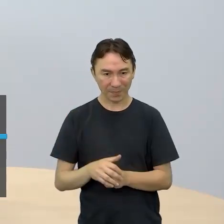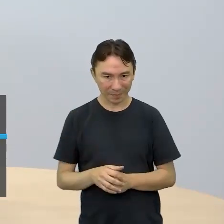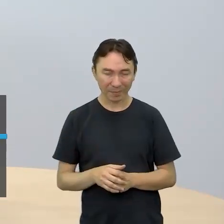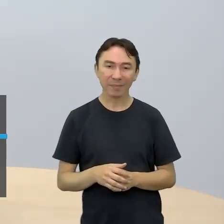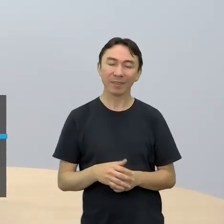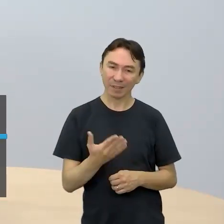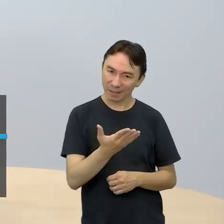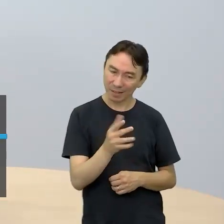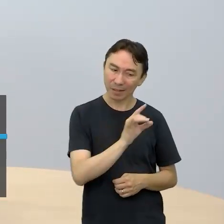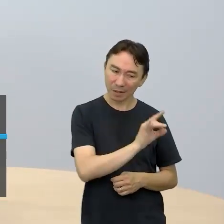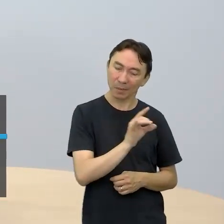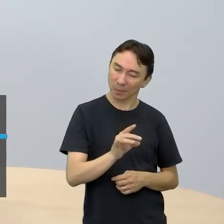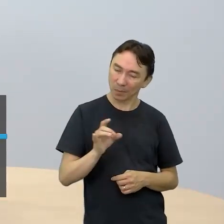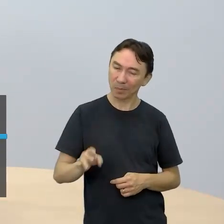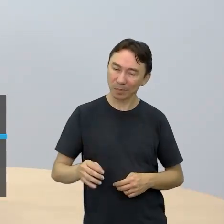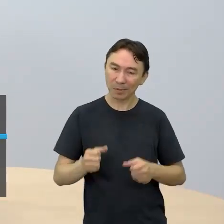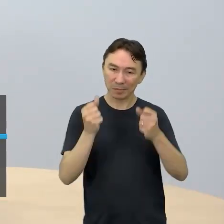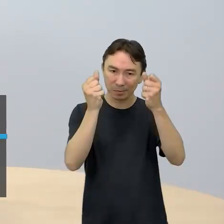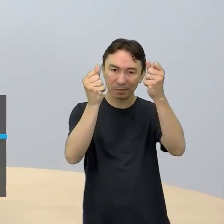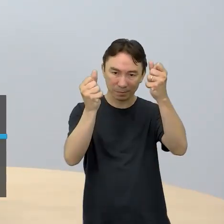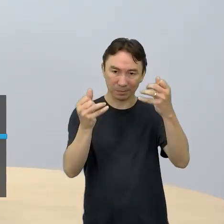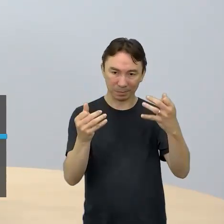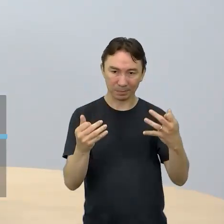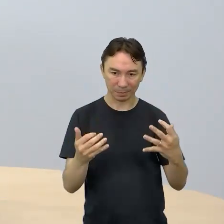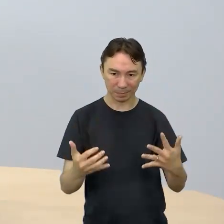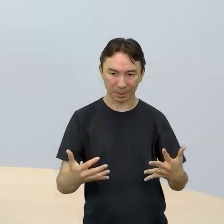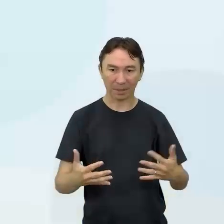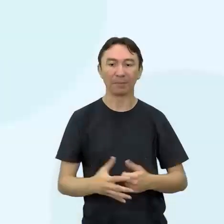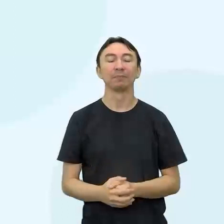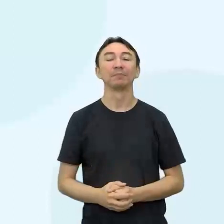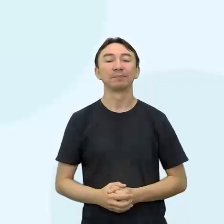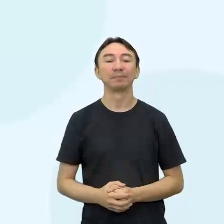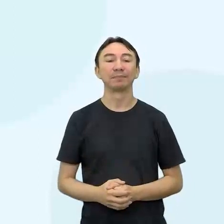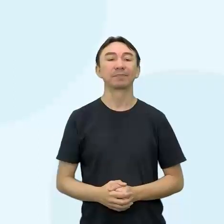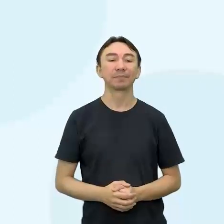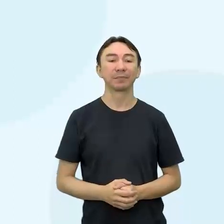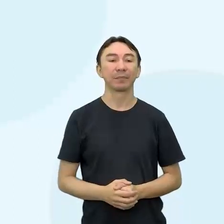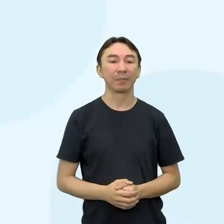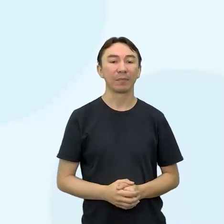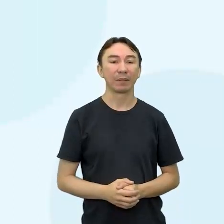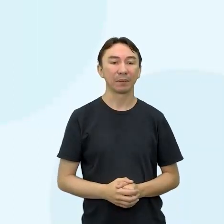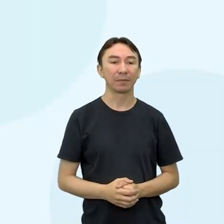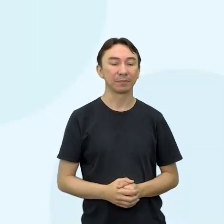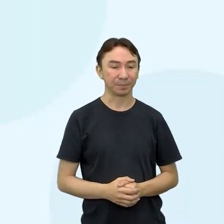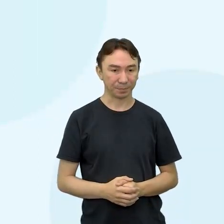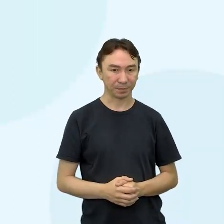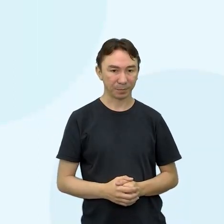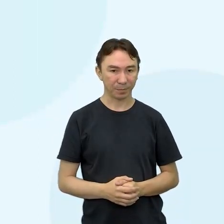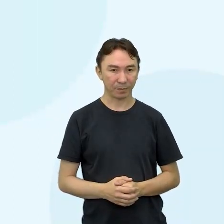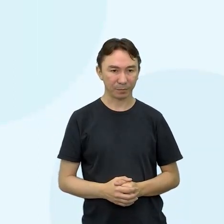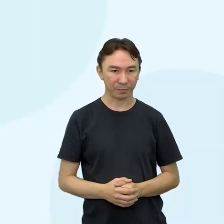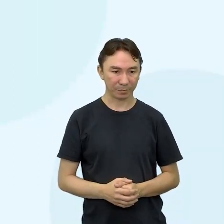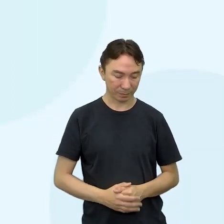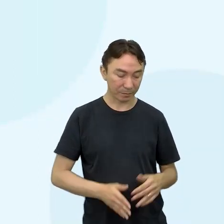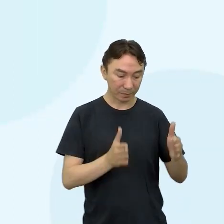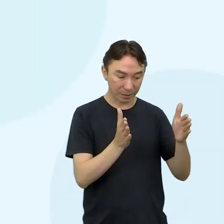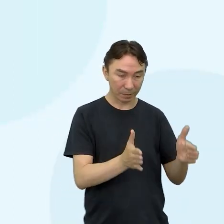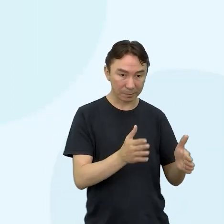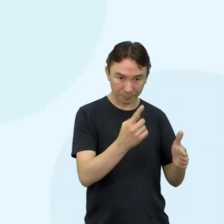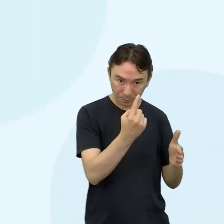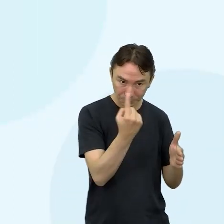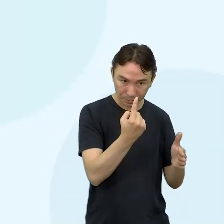comentar cada uma delas. Então, vamos lá, próximo slide, por gentileza. Isso, a primeira